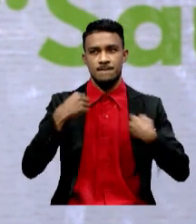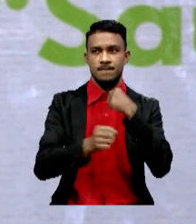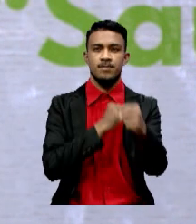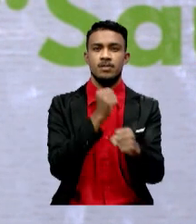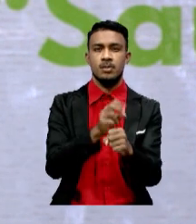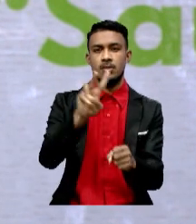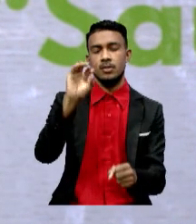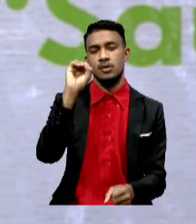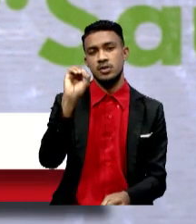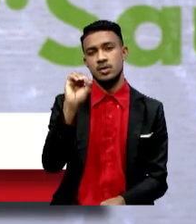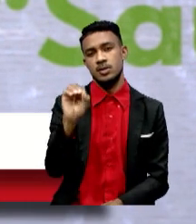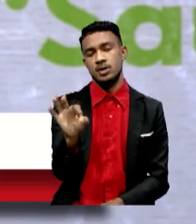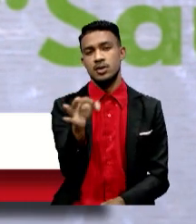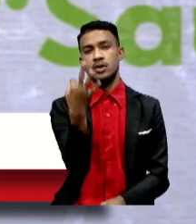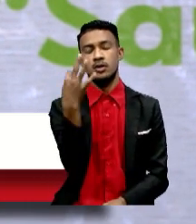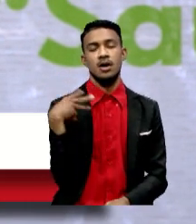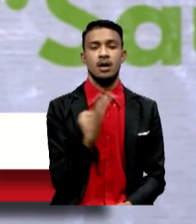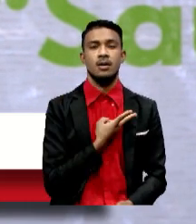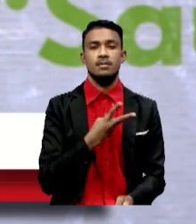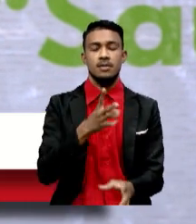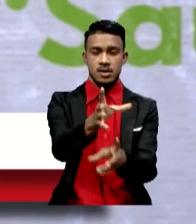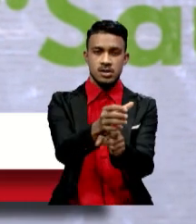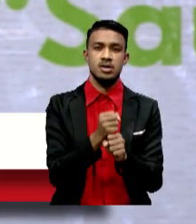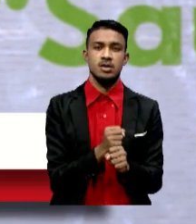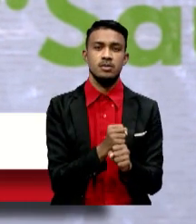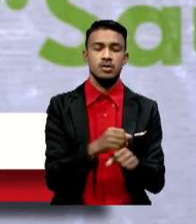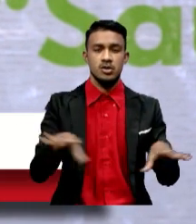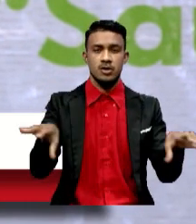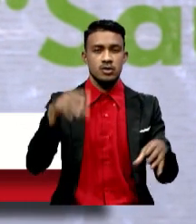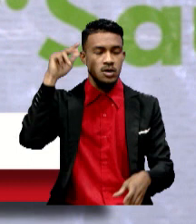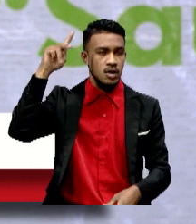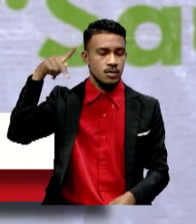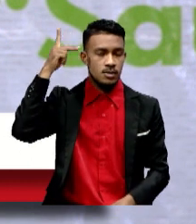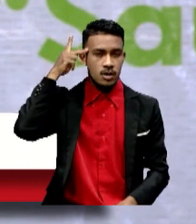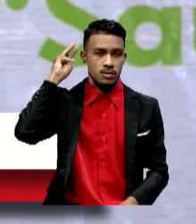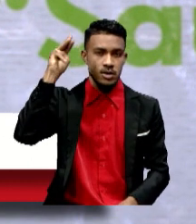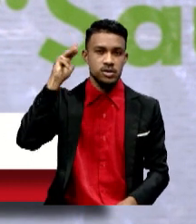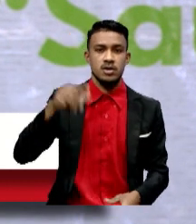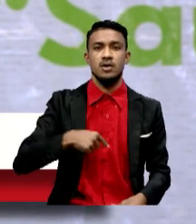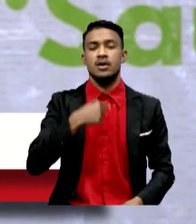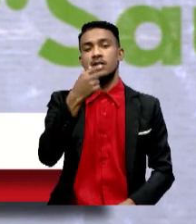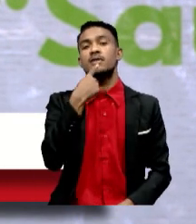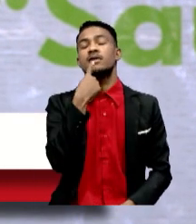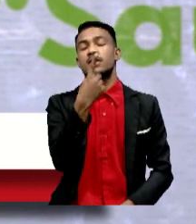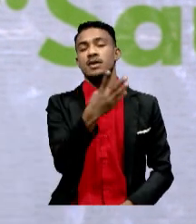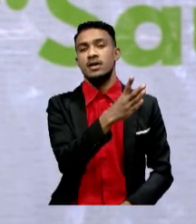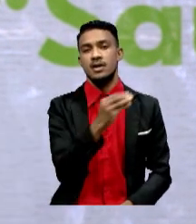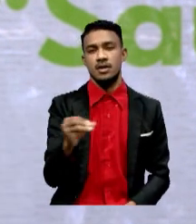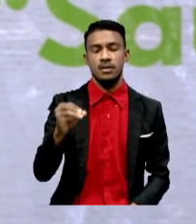depois de amisim mandato, Primeiro-Ministro Hatolia Fuanida kata, Primeiro-Ministro